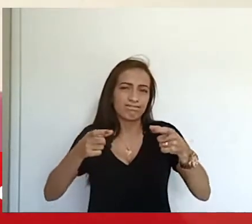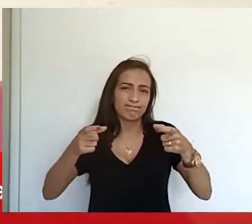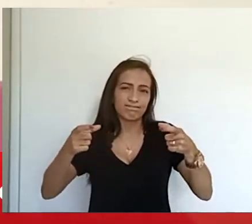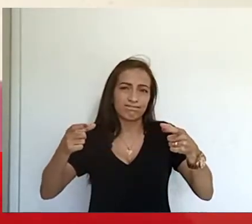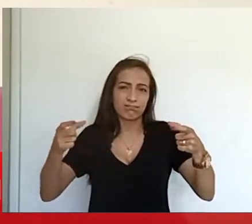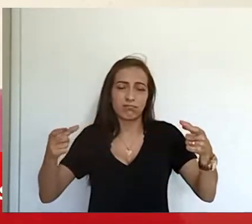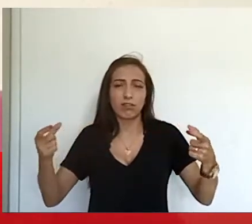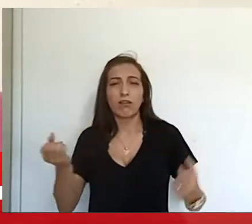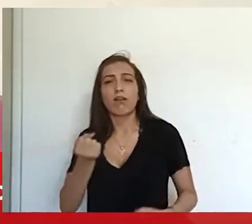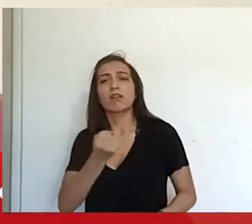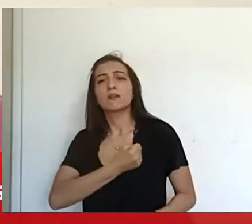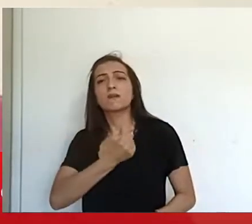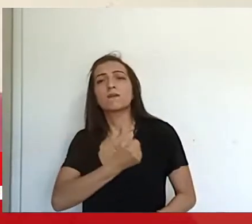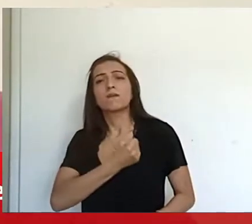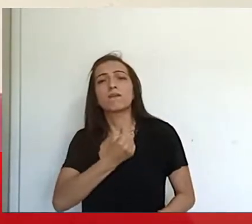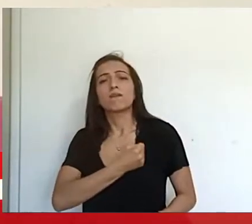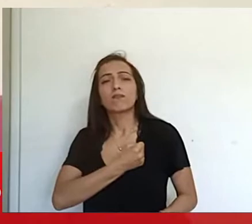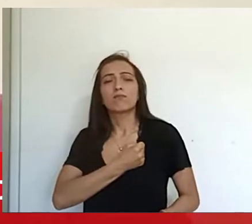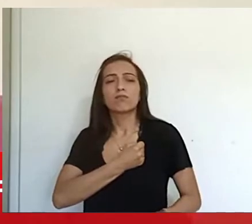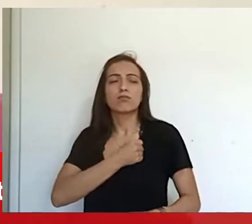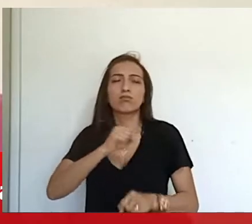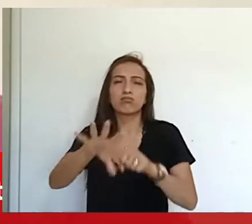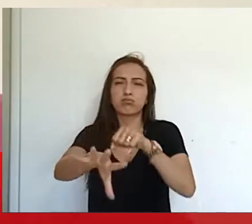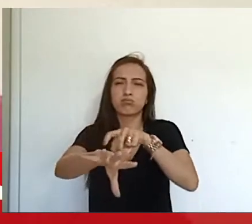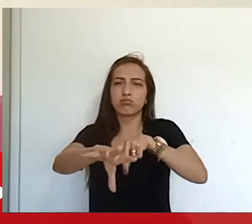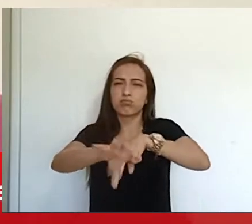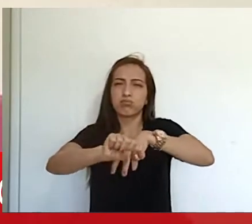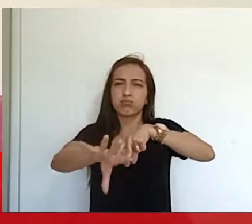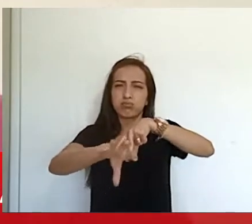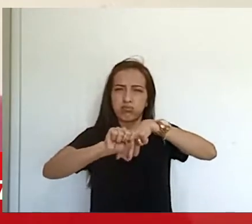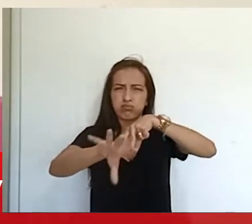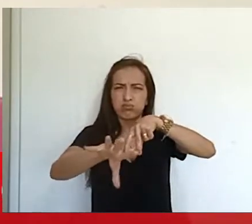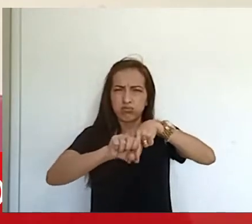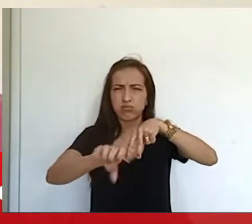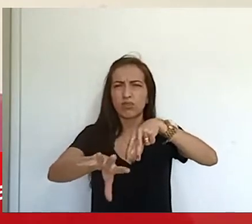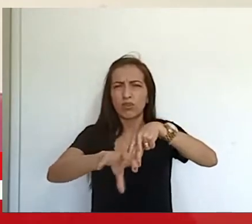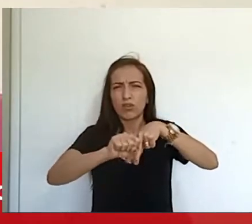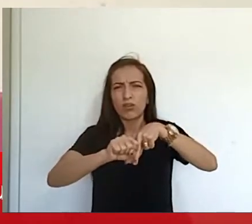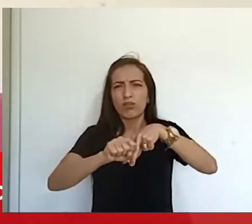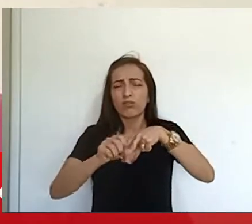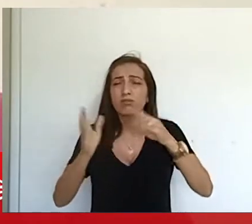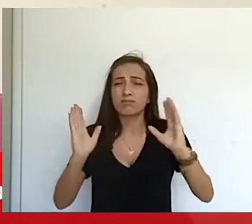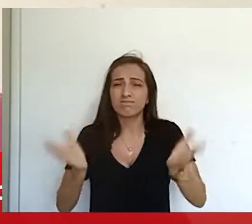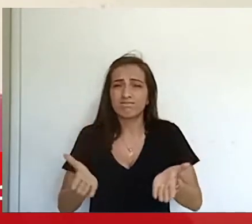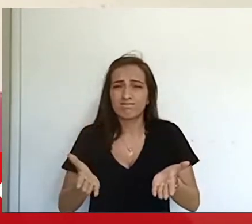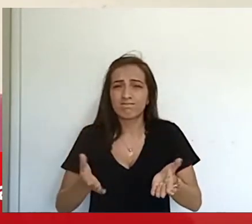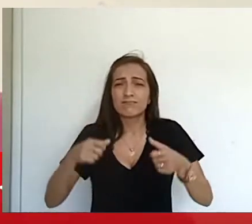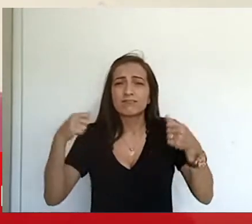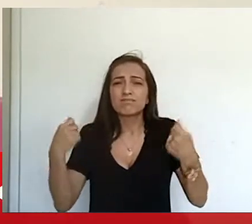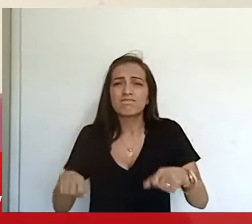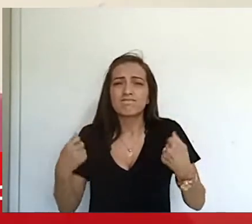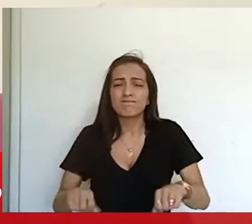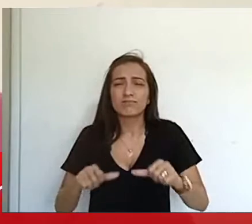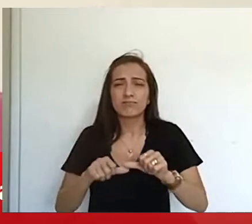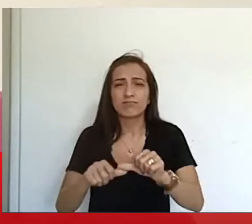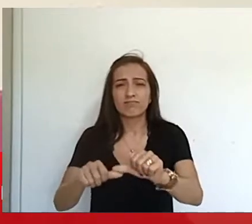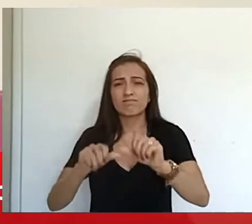temos que voltar, muito pelo contrário. Esse é o momento que nós temos que ficar em casa, nós temos que acompanhar o que